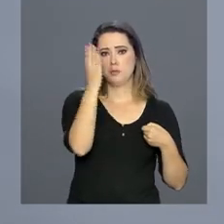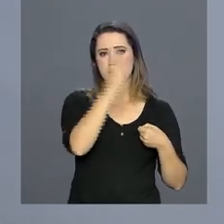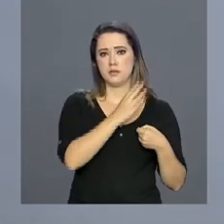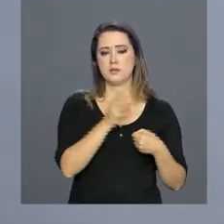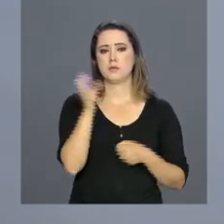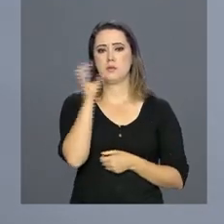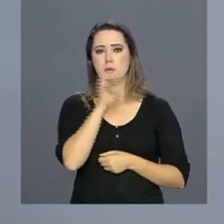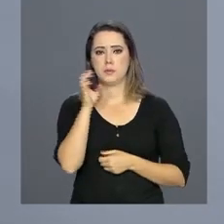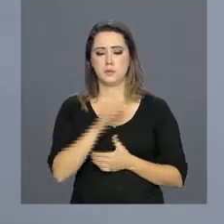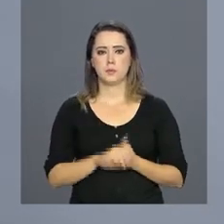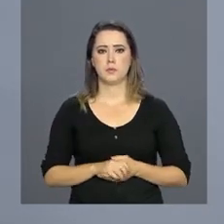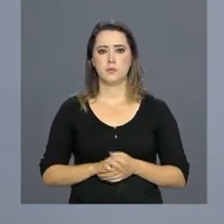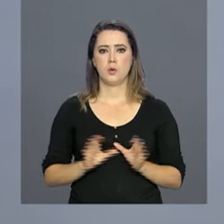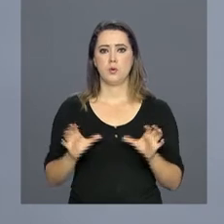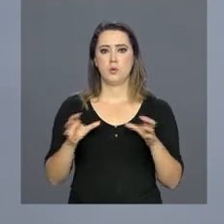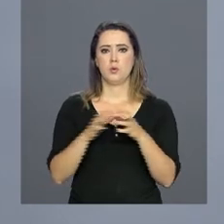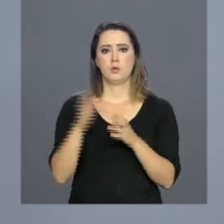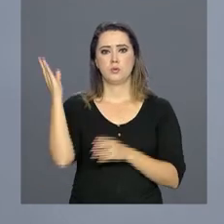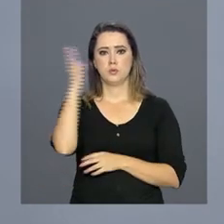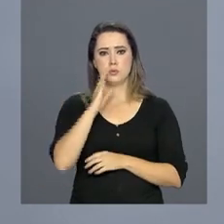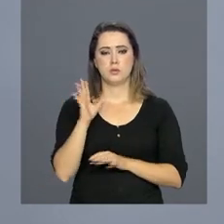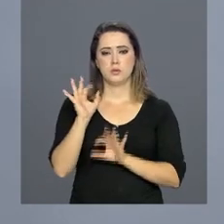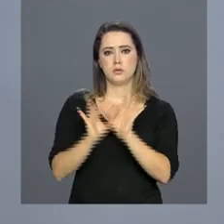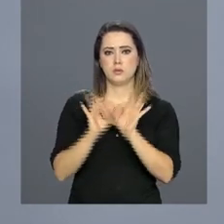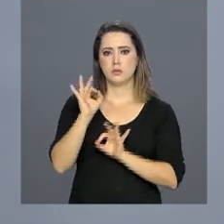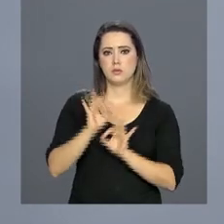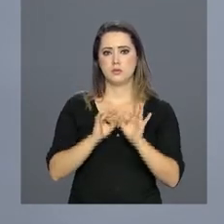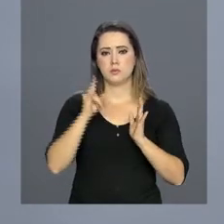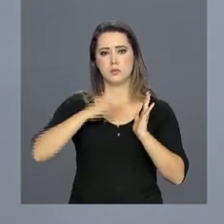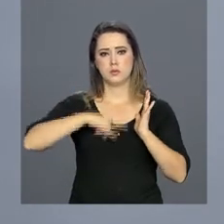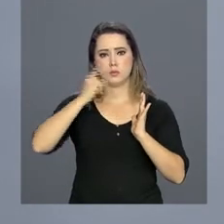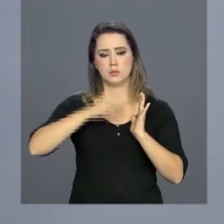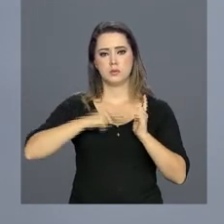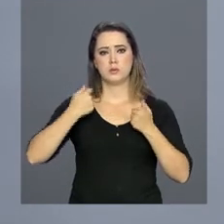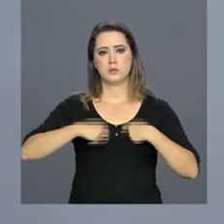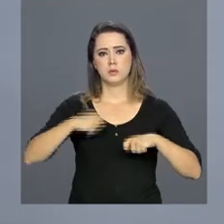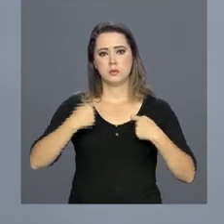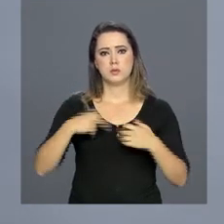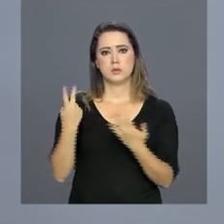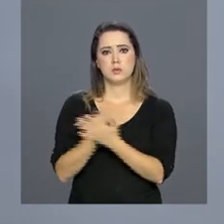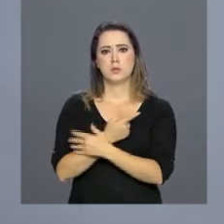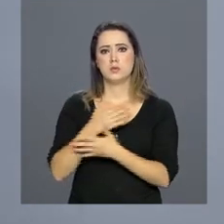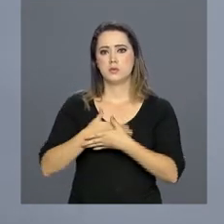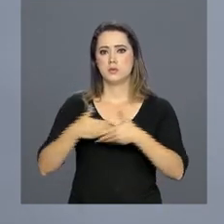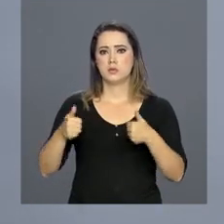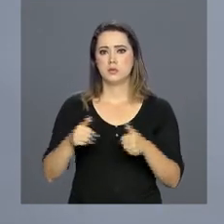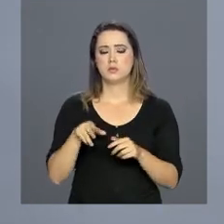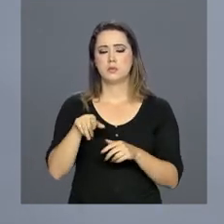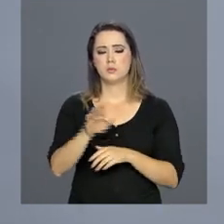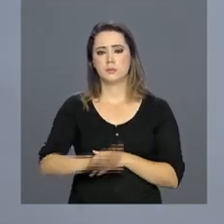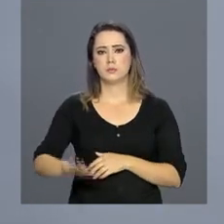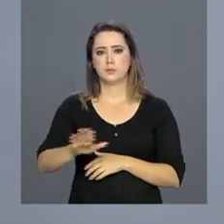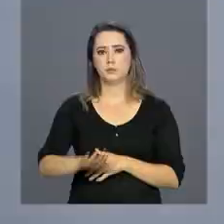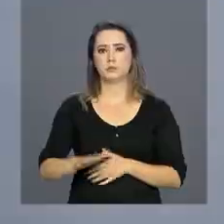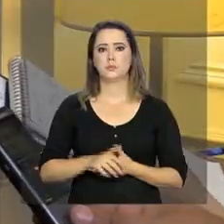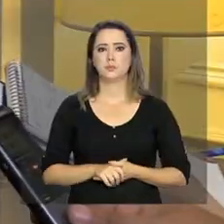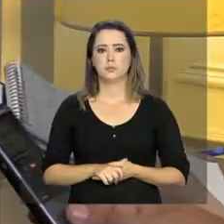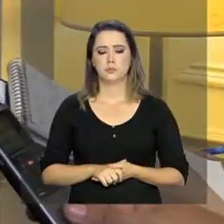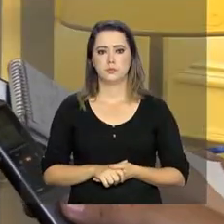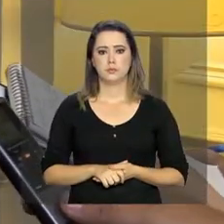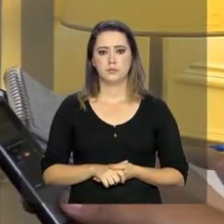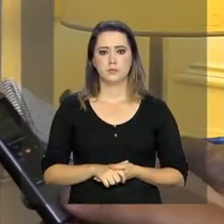brasil em breve o consulado está trabalhando na documentação necessária para que isso aconteça da melhor forma para a criança